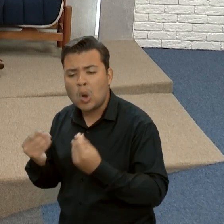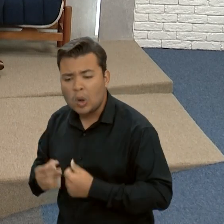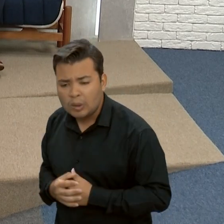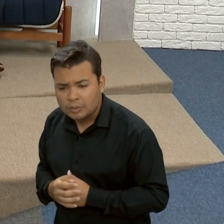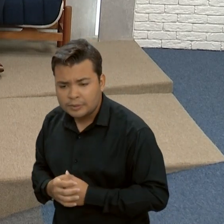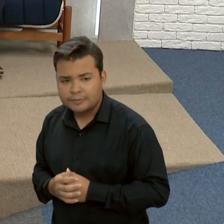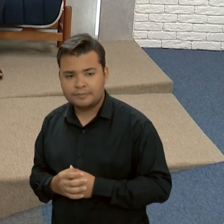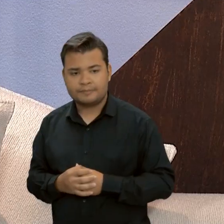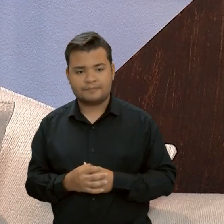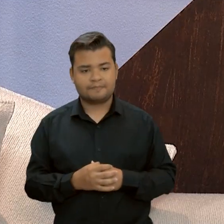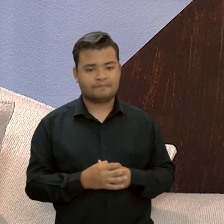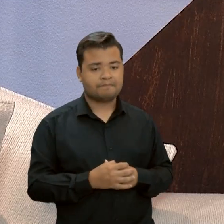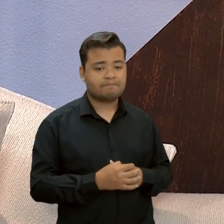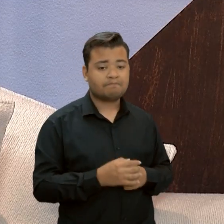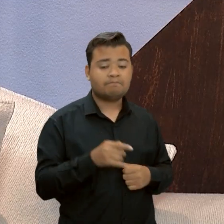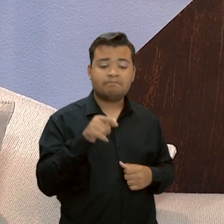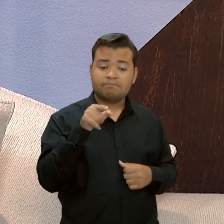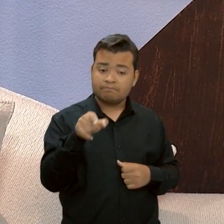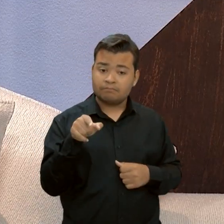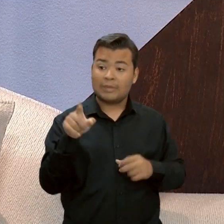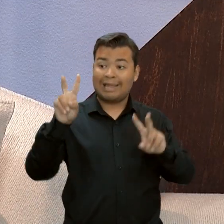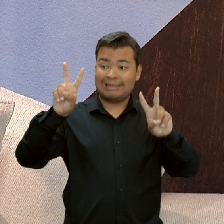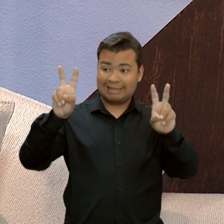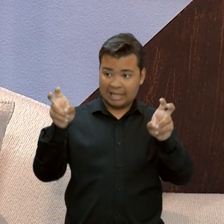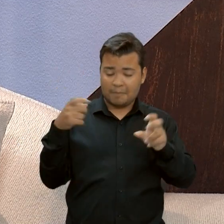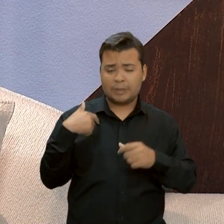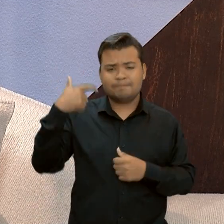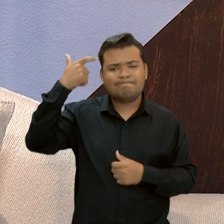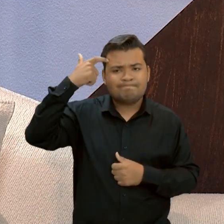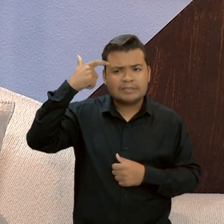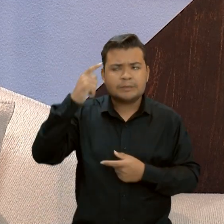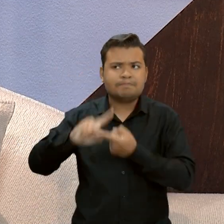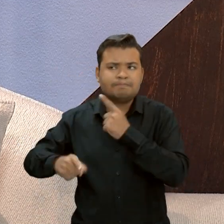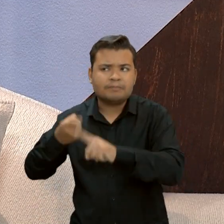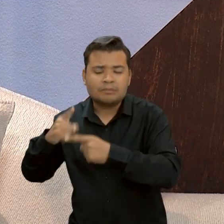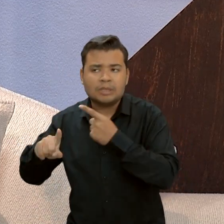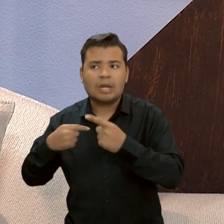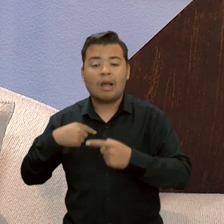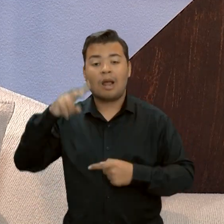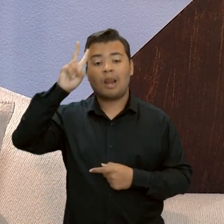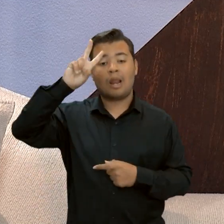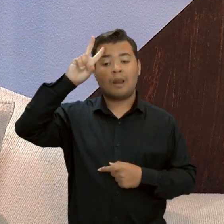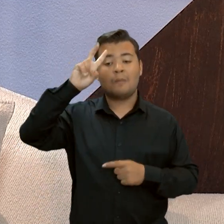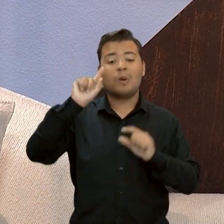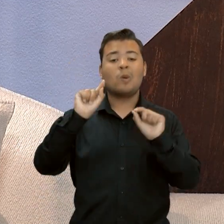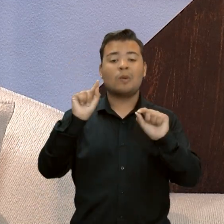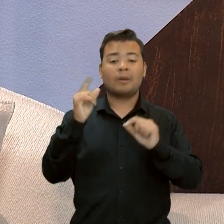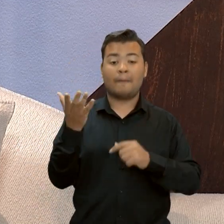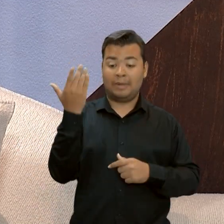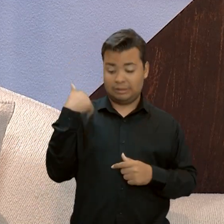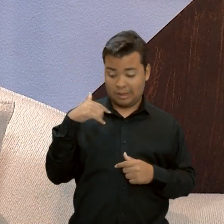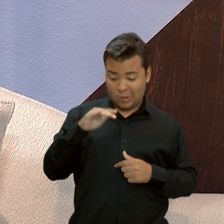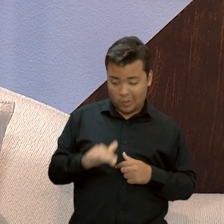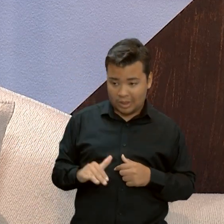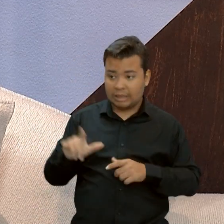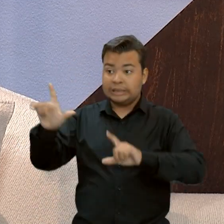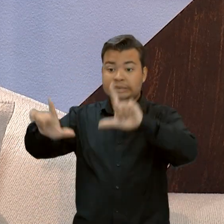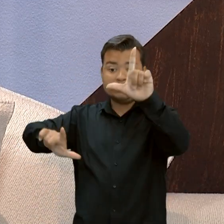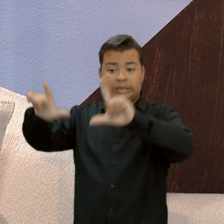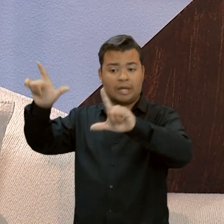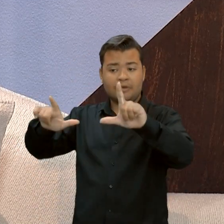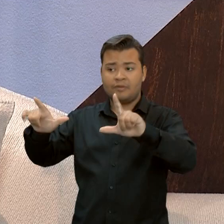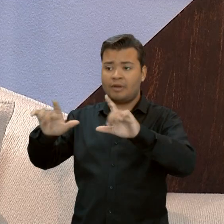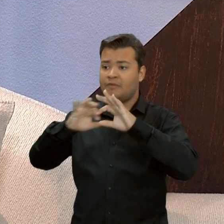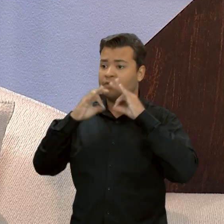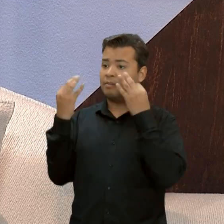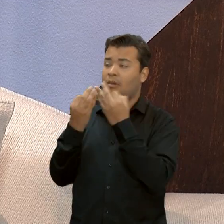esse tema, para dialogar aqui com vocês, eu fiquei pensando nisso, né? Na minha infância era a televisão que reinava, né? Na vida de